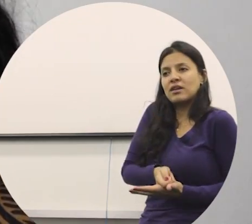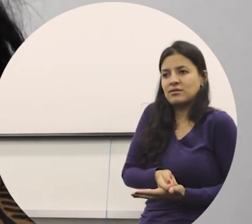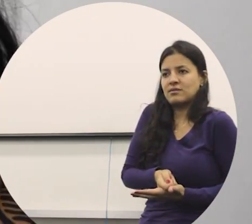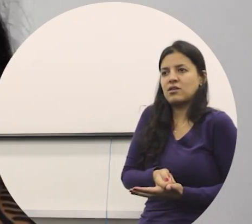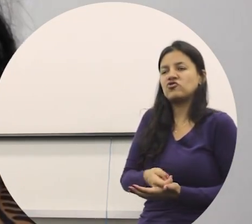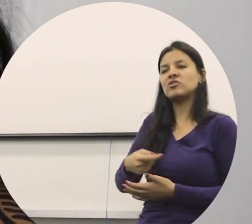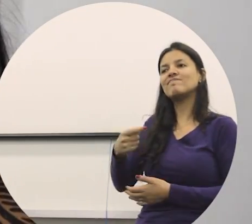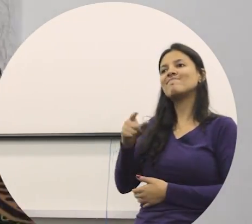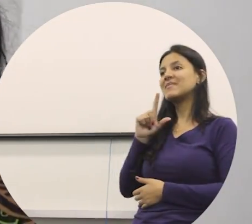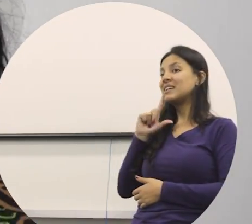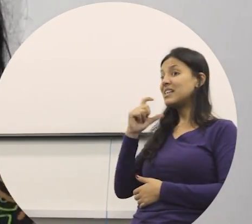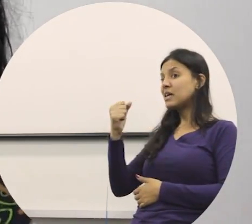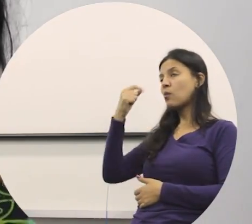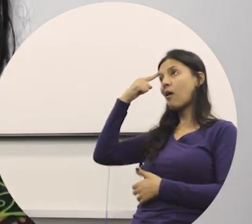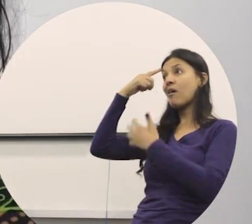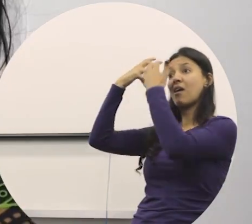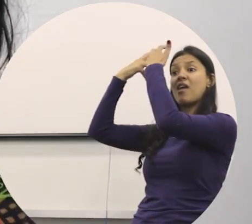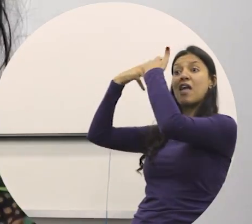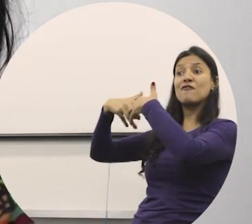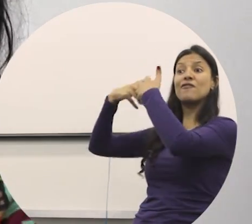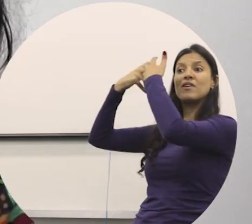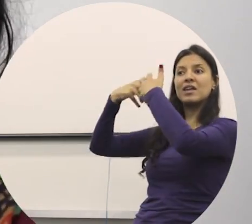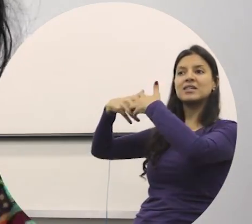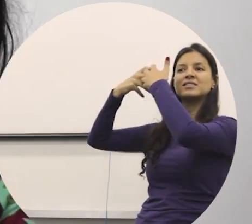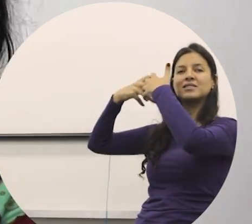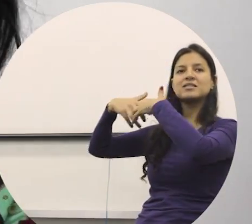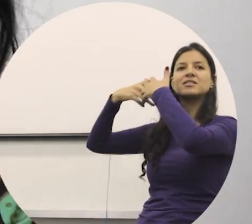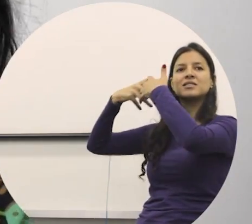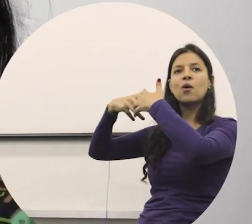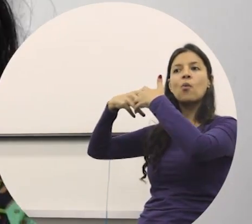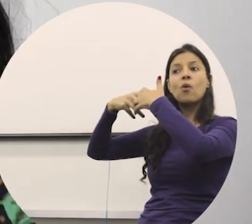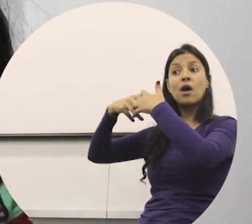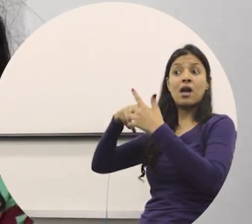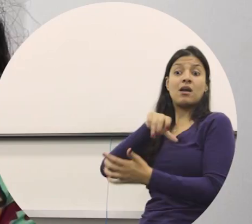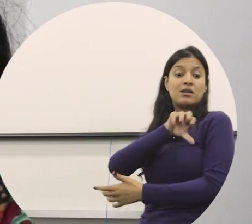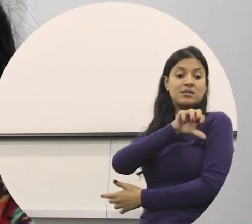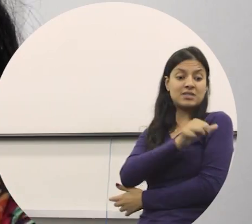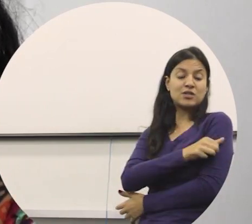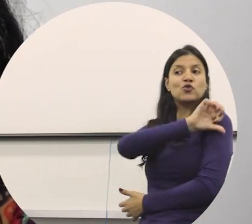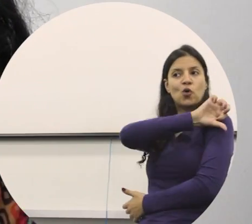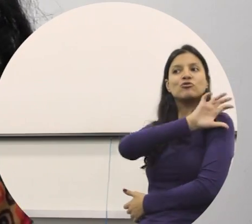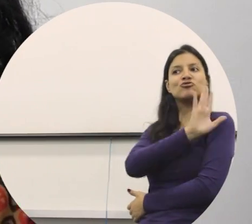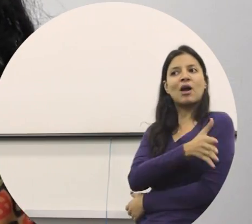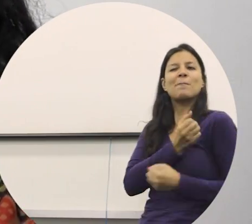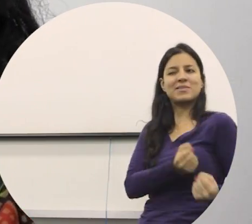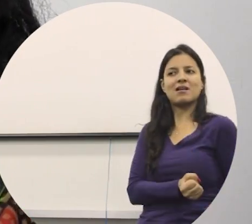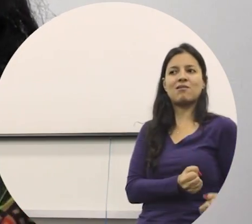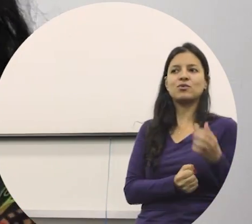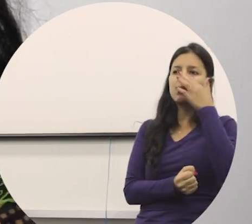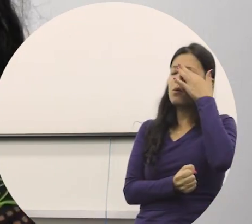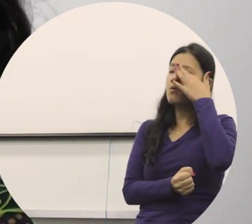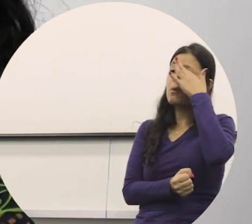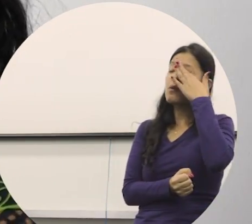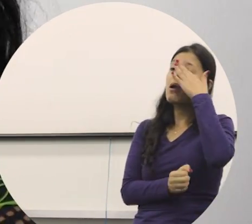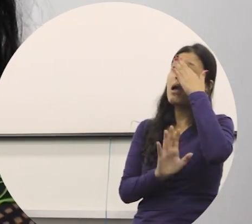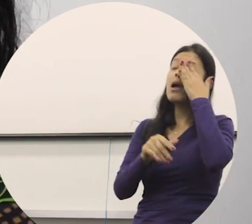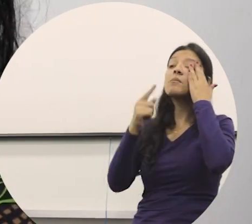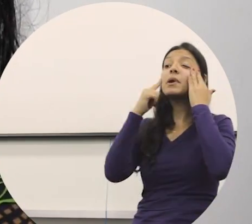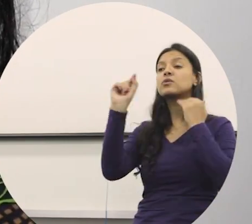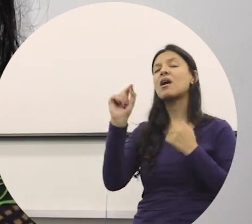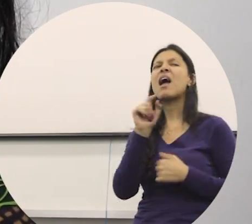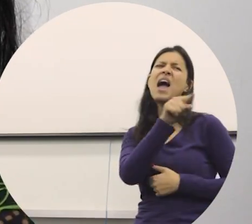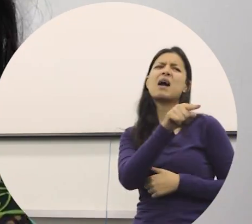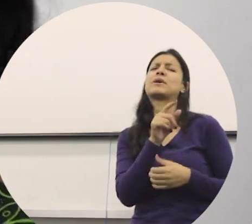reflexão linguística é um pouco mais pesada, né? E aí eu falo assim, ah, porque fulano não